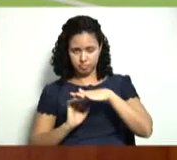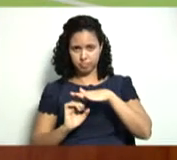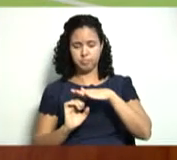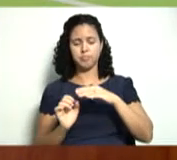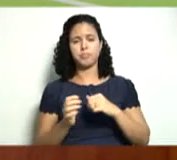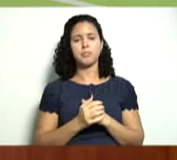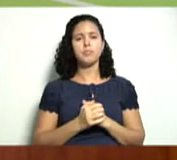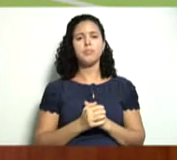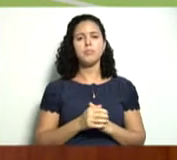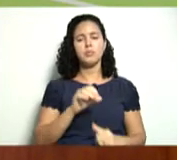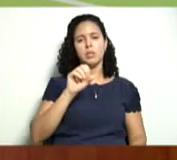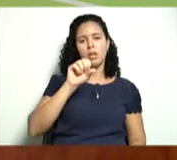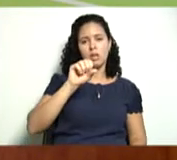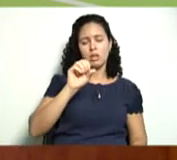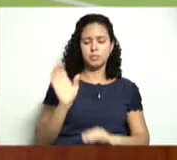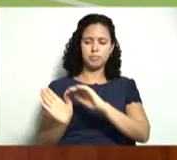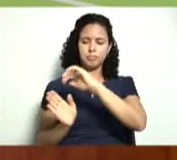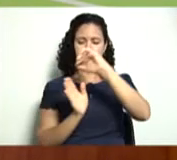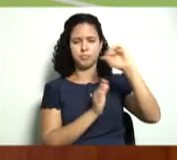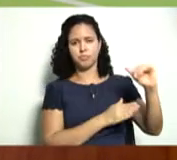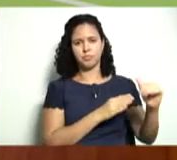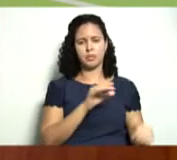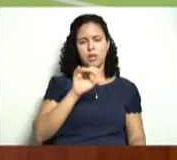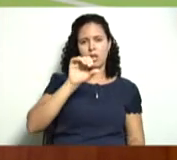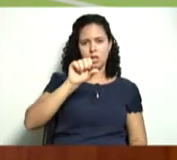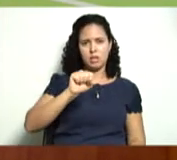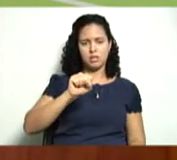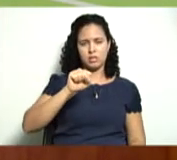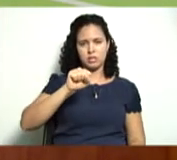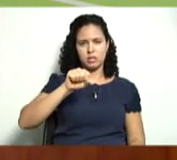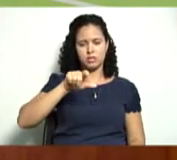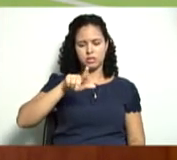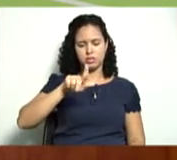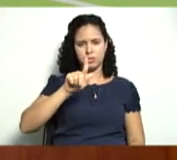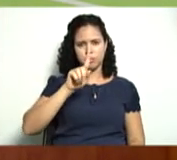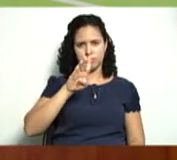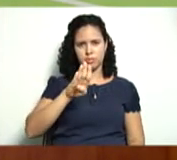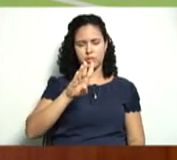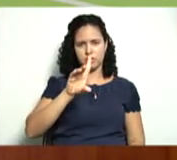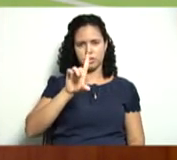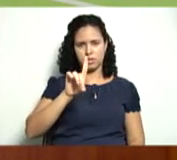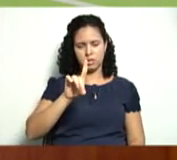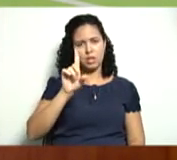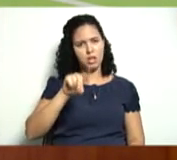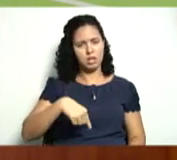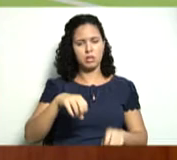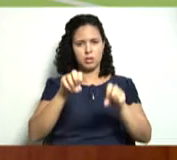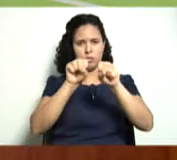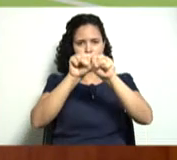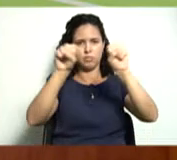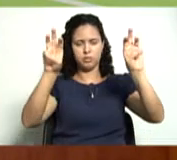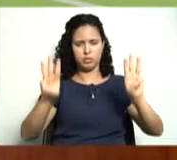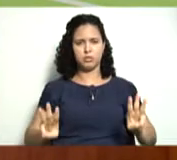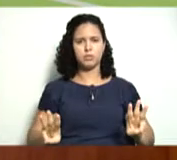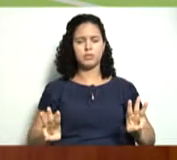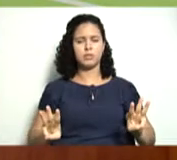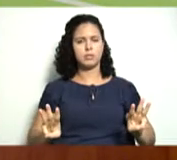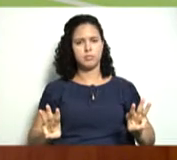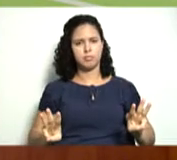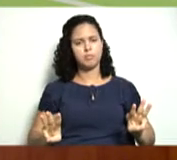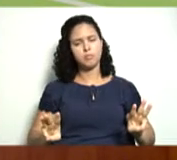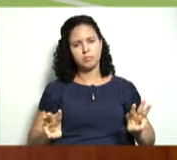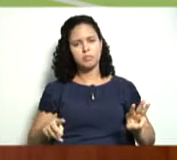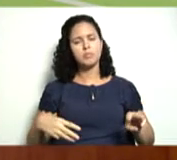e o sgbd é sim um aplicativo é um software como a gente falou na última aula imagina a gente falou de sistemas